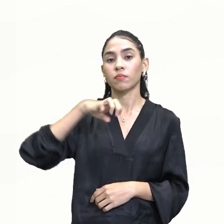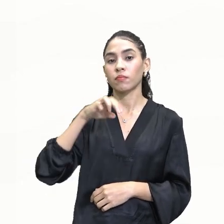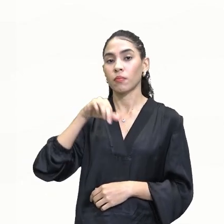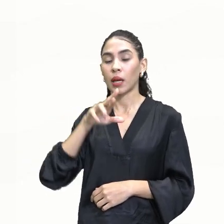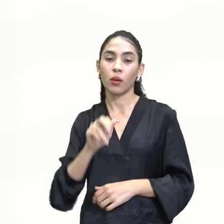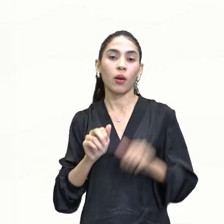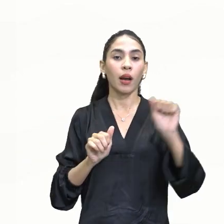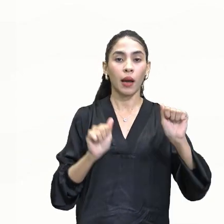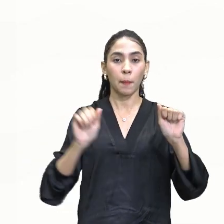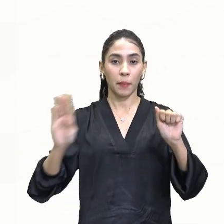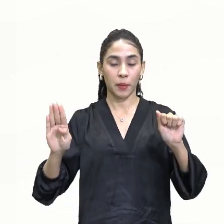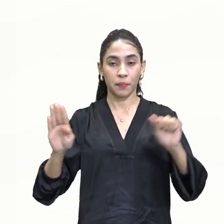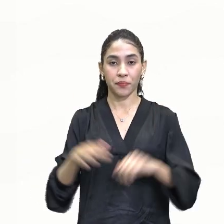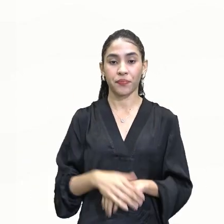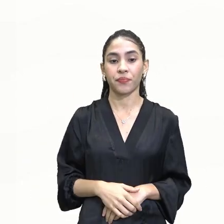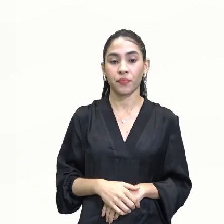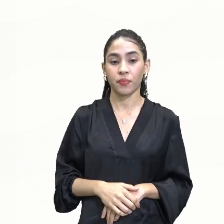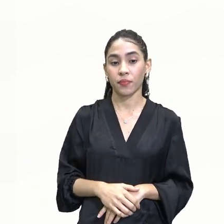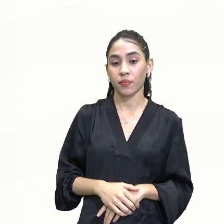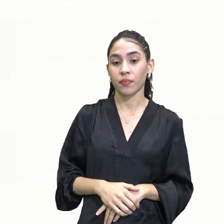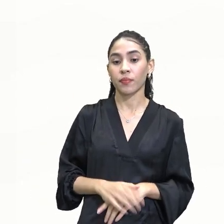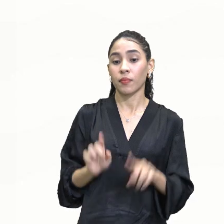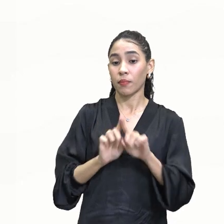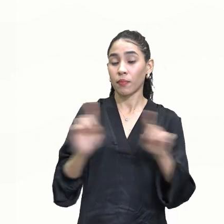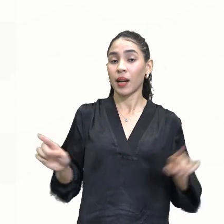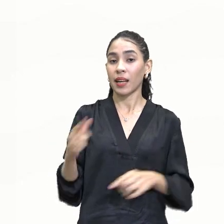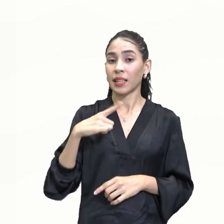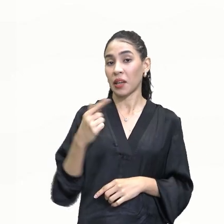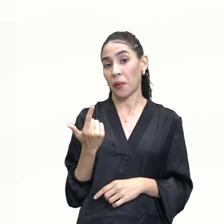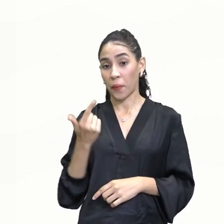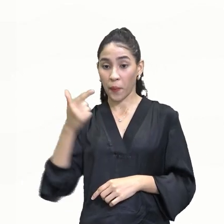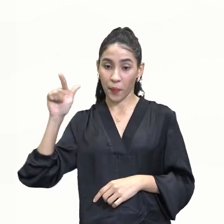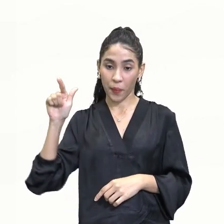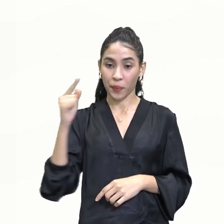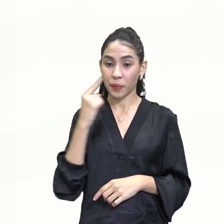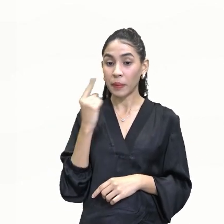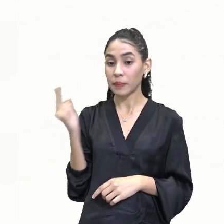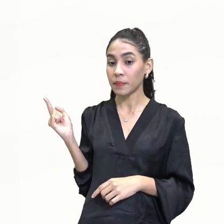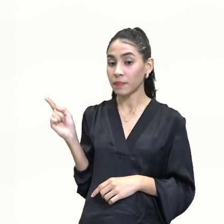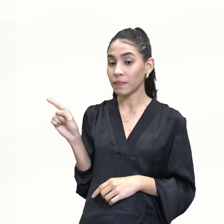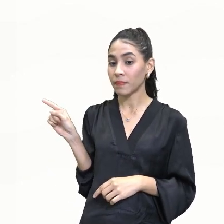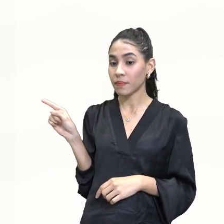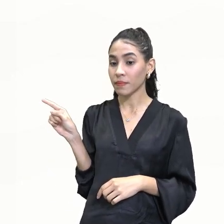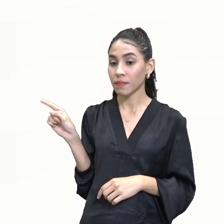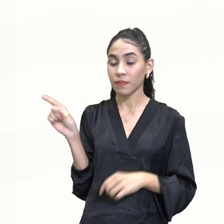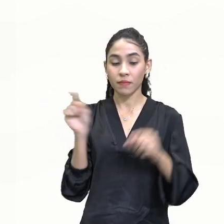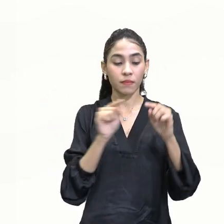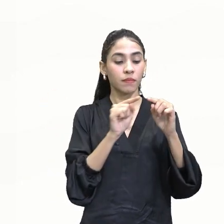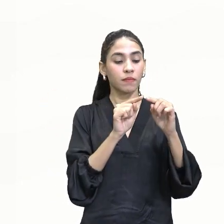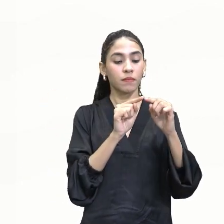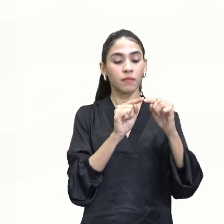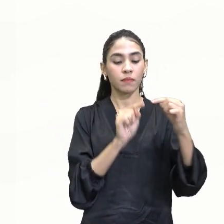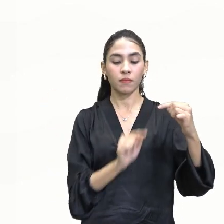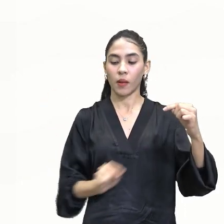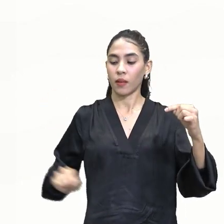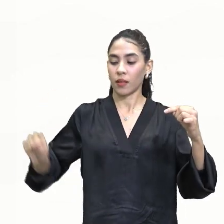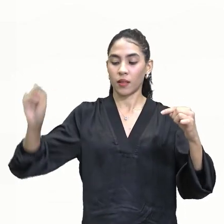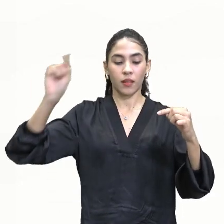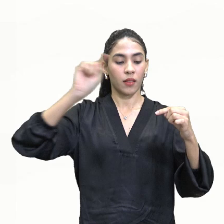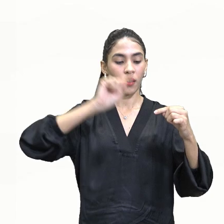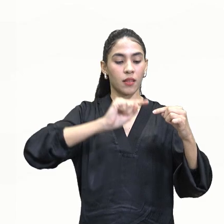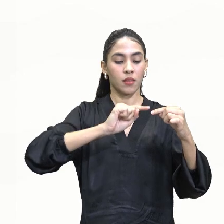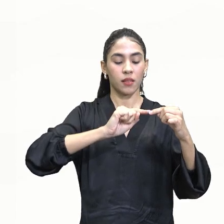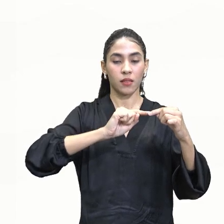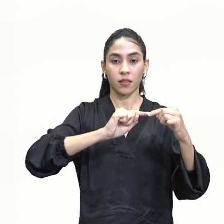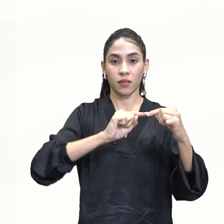destacado na cor vermelha, mas nós vamos ter este outro arco aqui, não é? Maior, que eu destaquei aí,